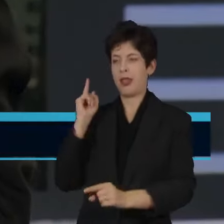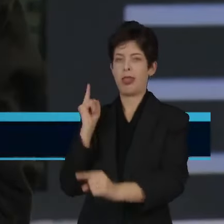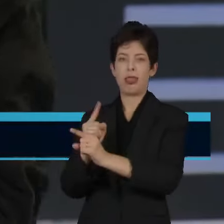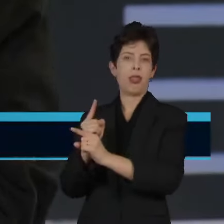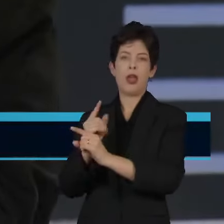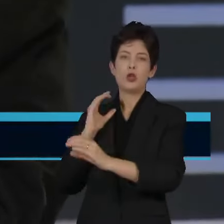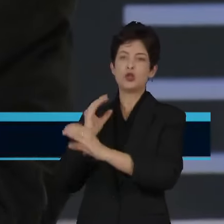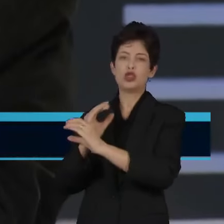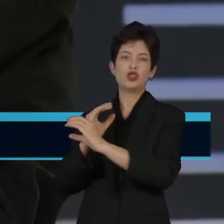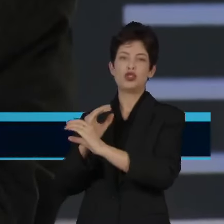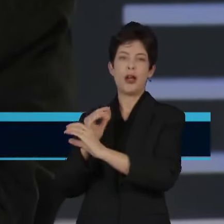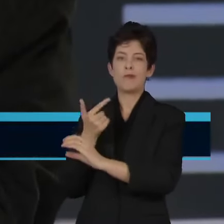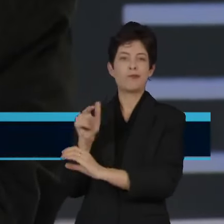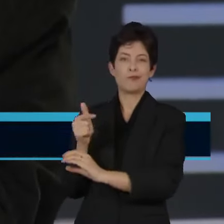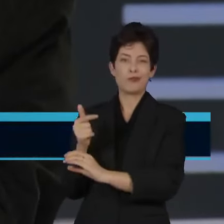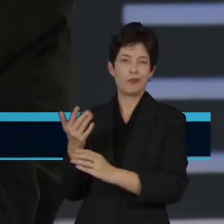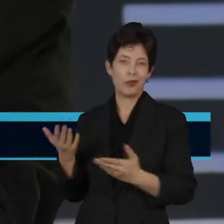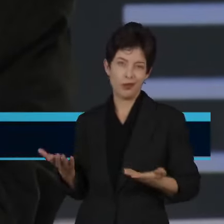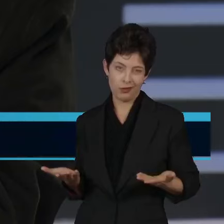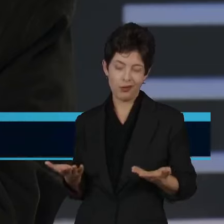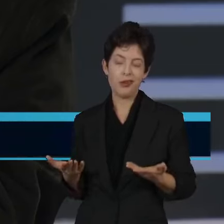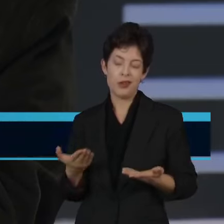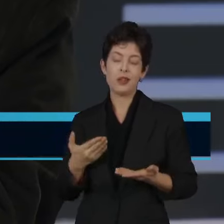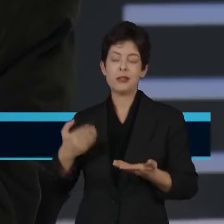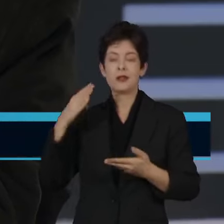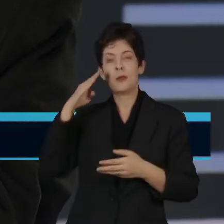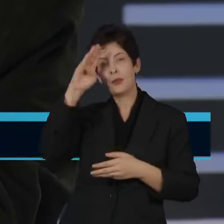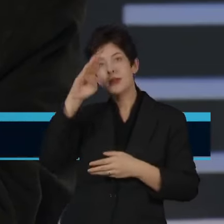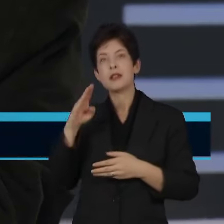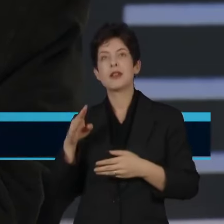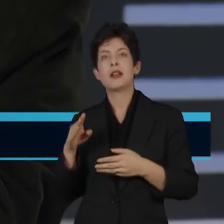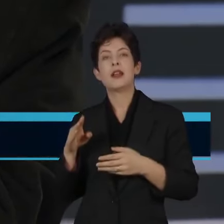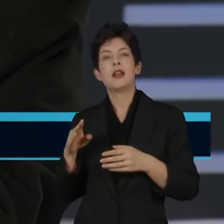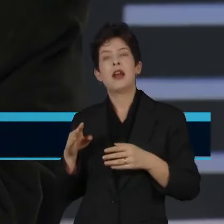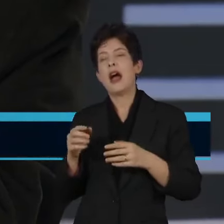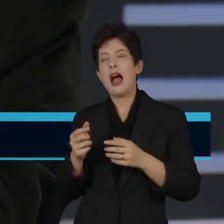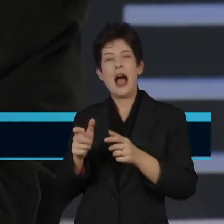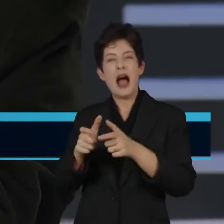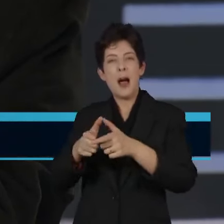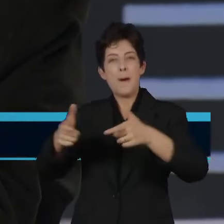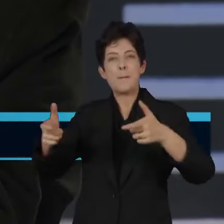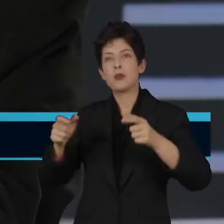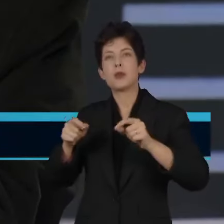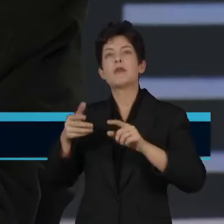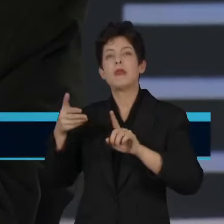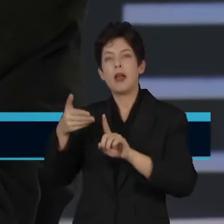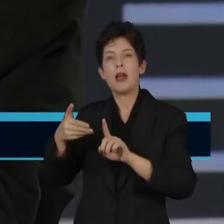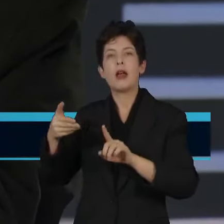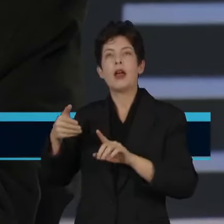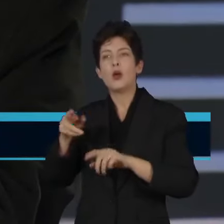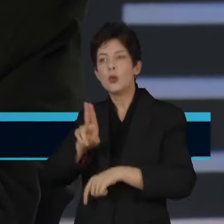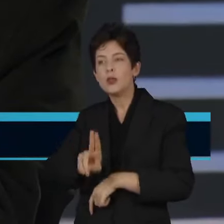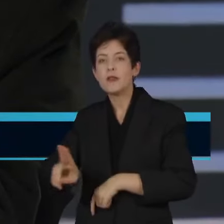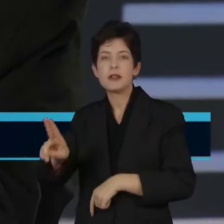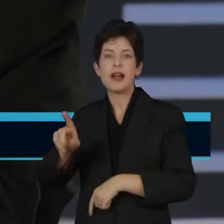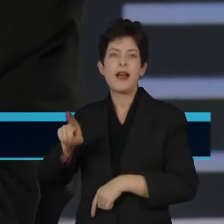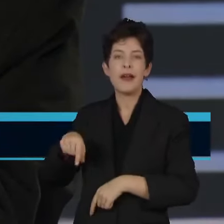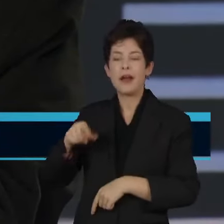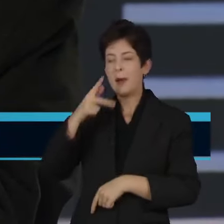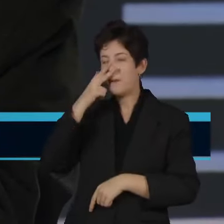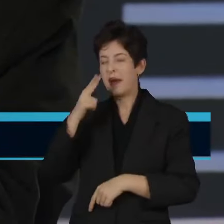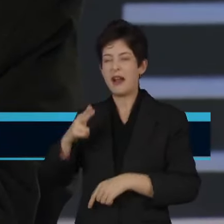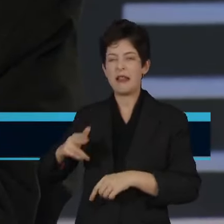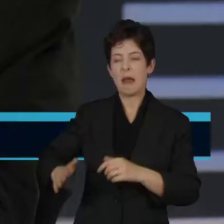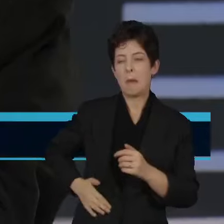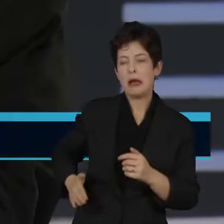diálogo. A gente lembra que no governo Bolsonaro muitos se referiam à comunidade universitária como quase como